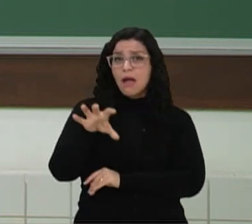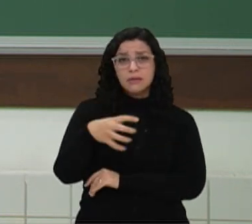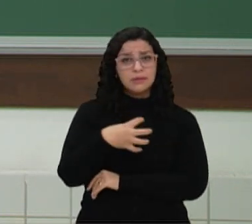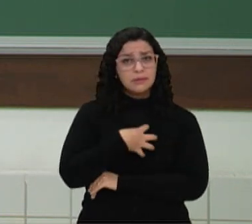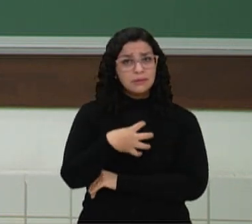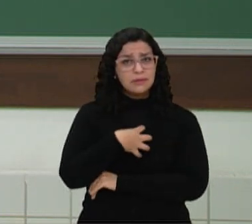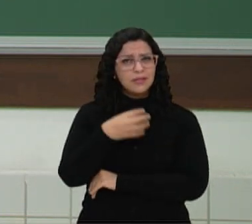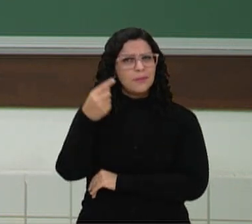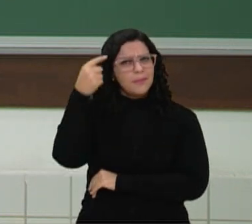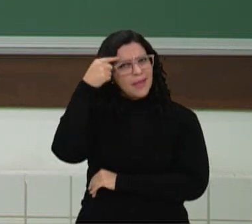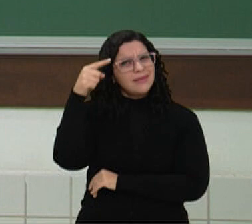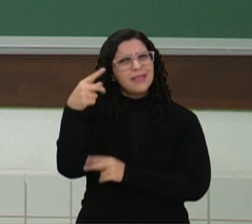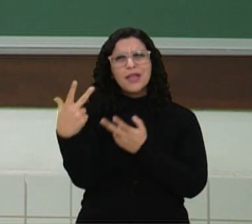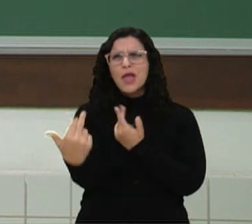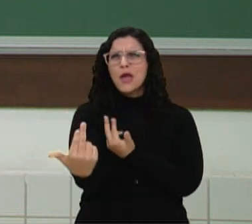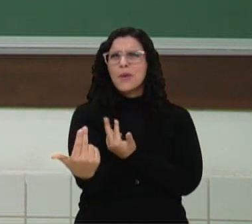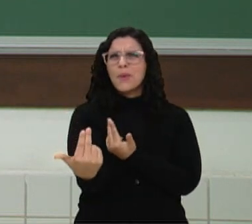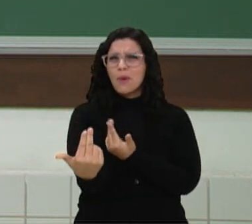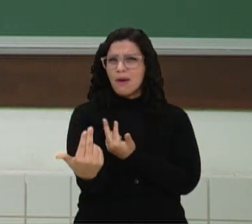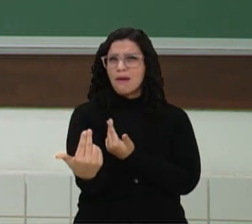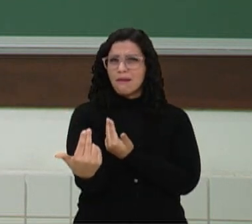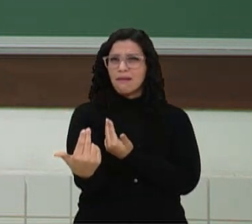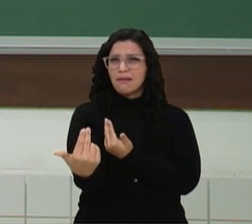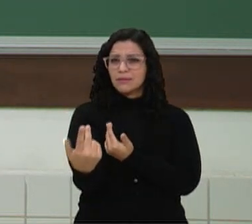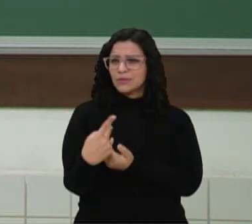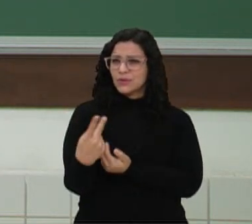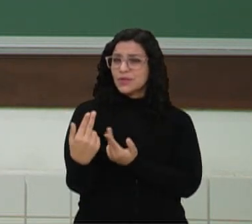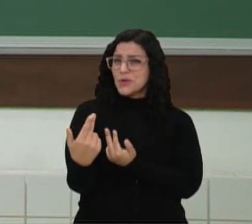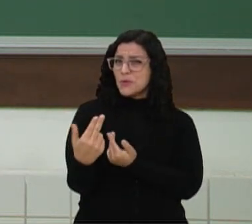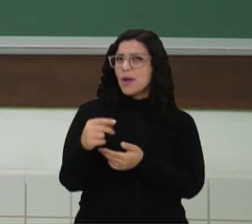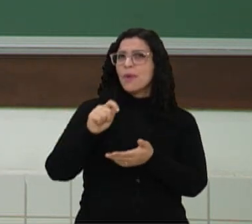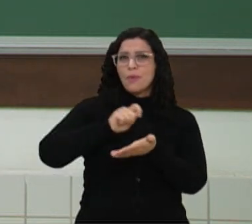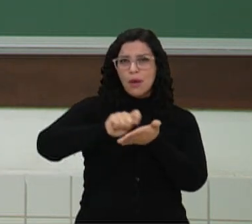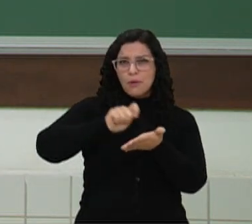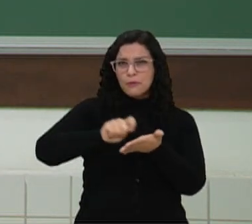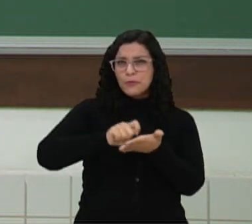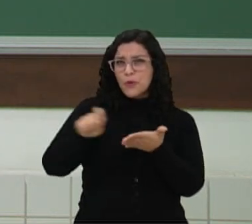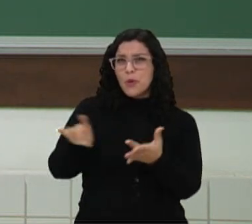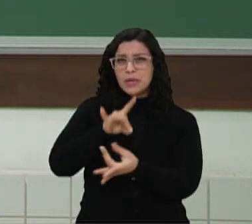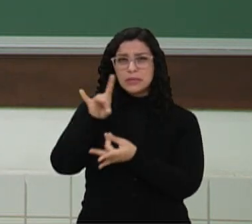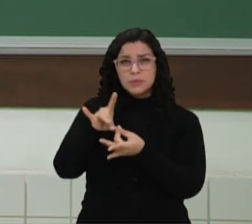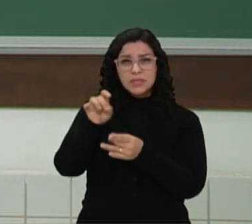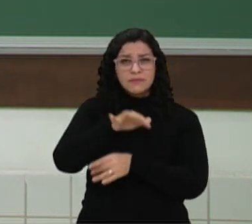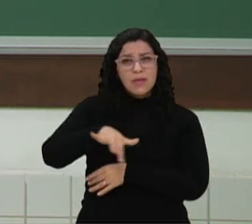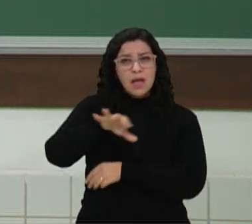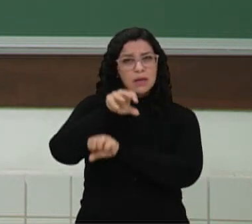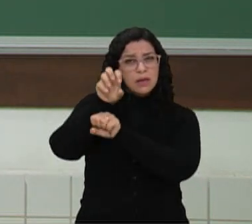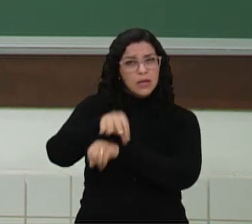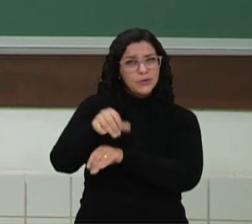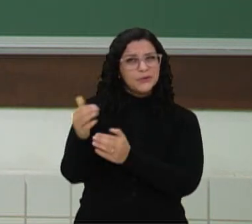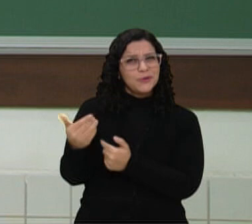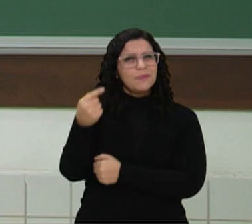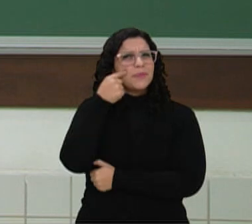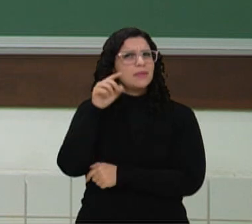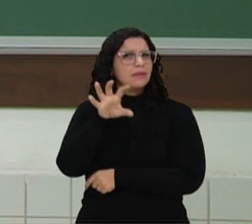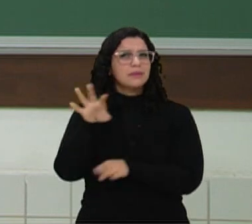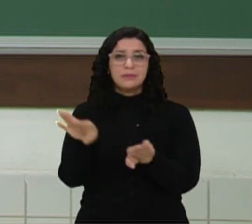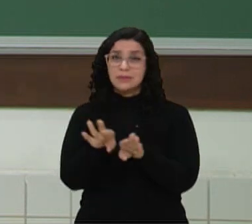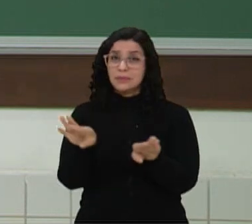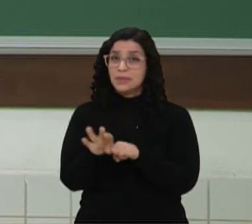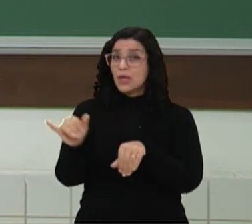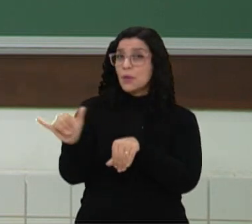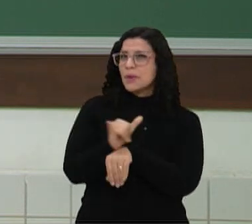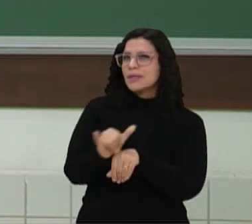como você pensa é a mesma forma como ela, escritora, especialista no assunto, também pensa. Então, um